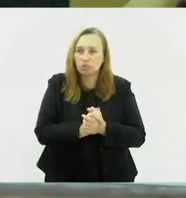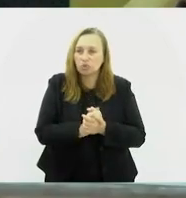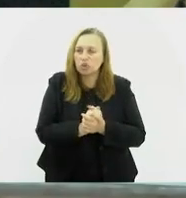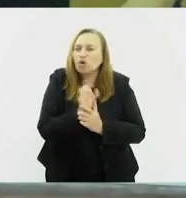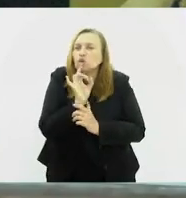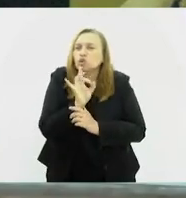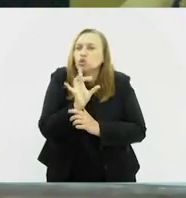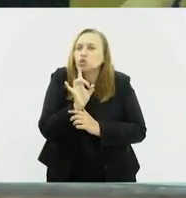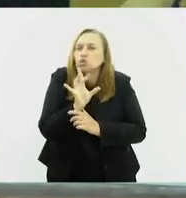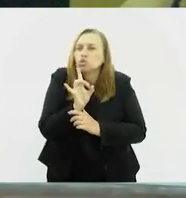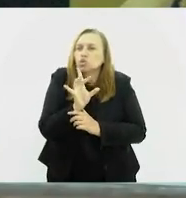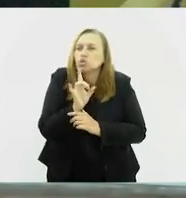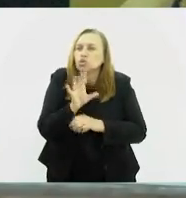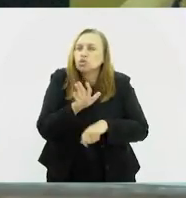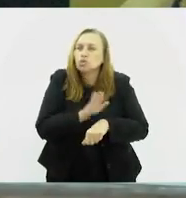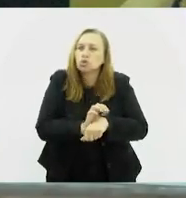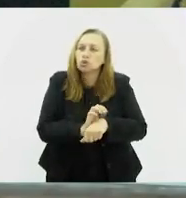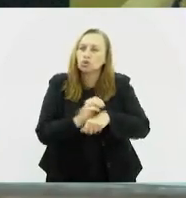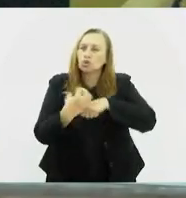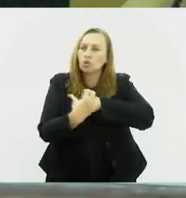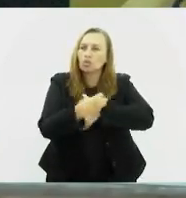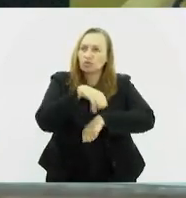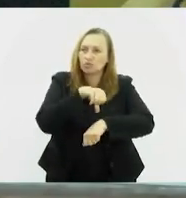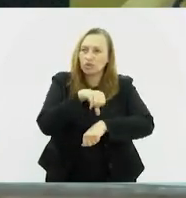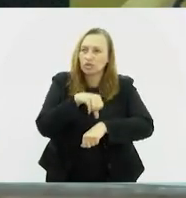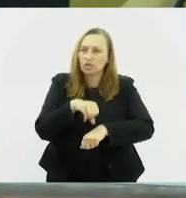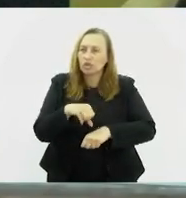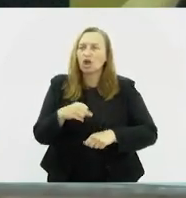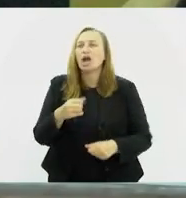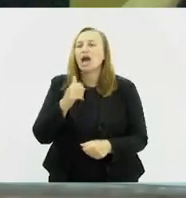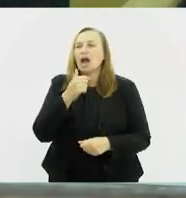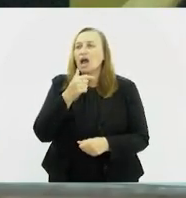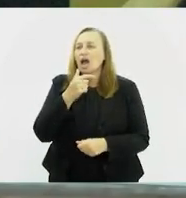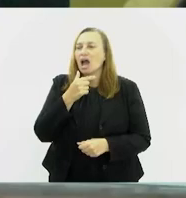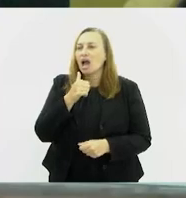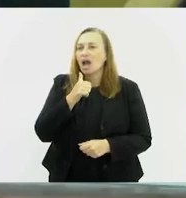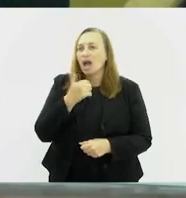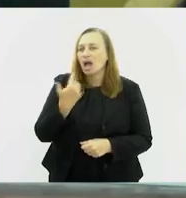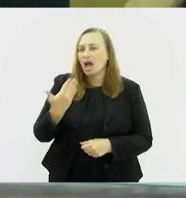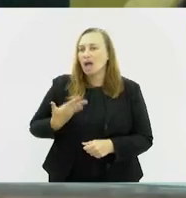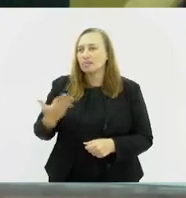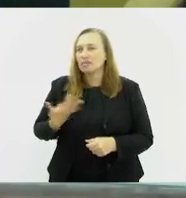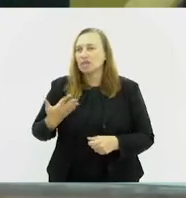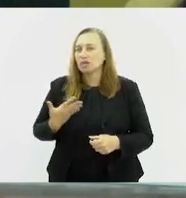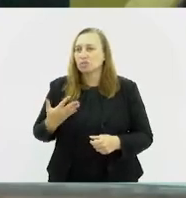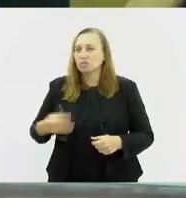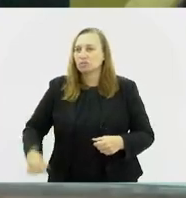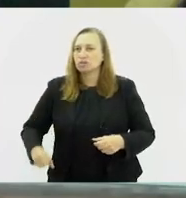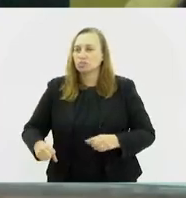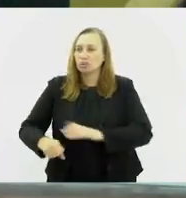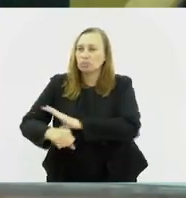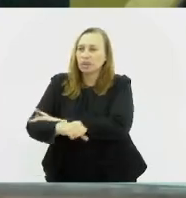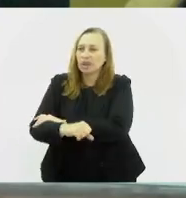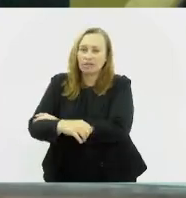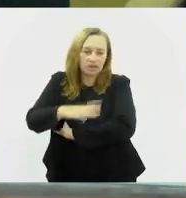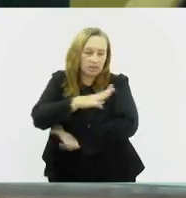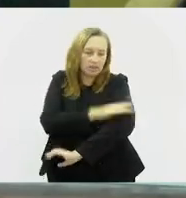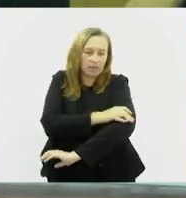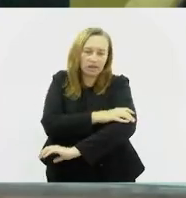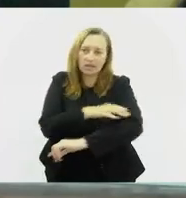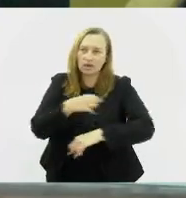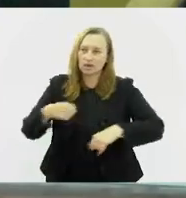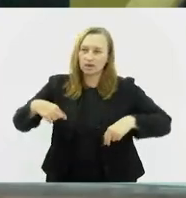de Covid naquela época. Ele vinha com 2 amigos que passavam na casa dele e levava ele para a quadra.